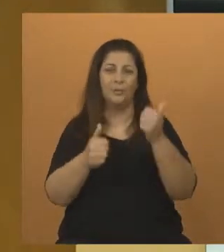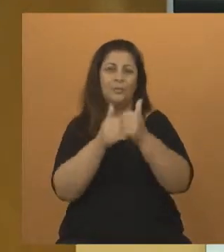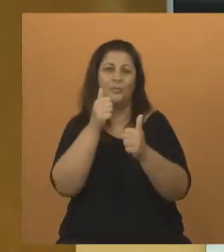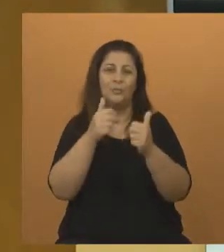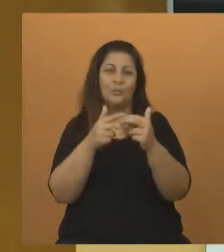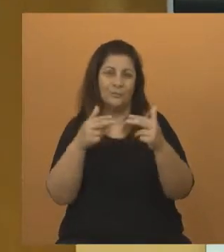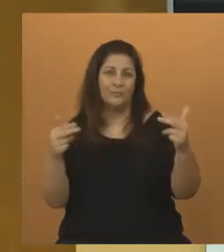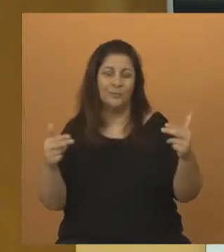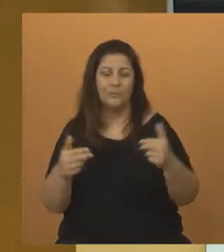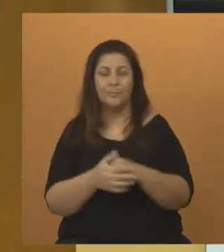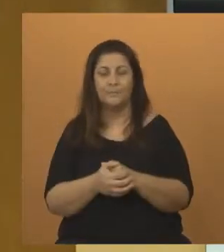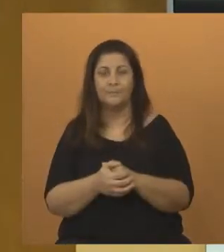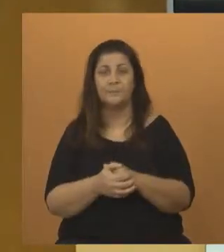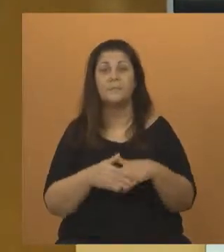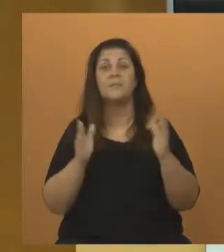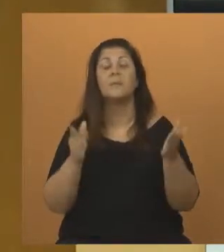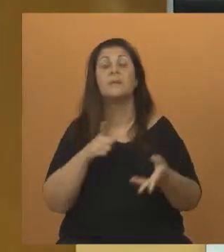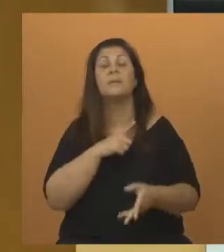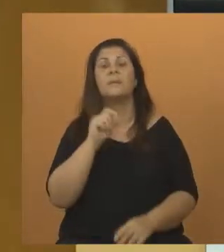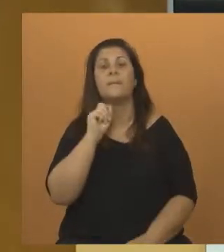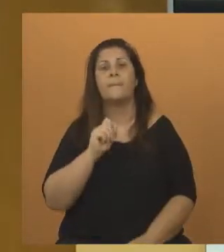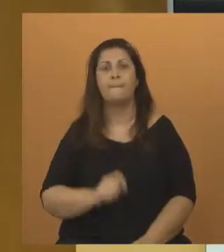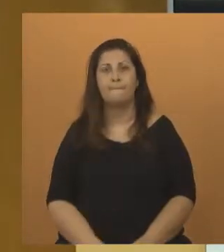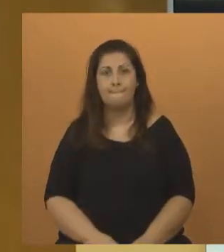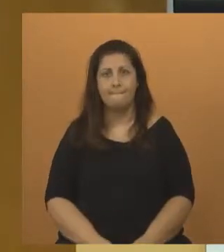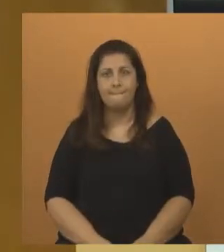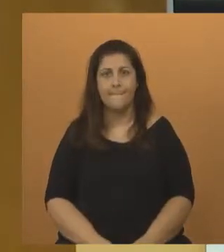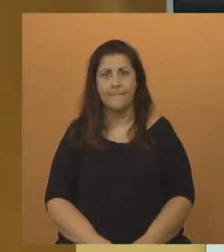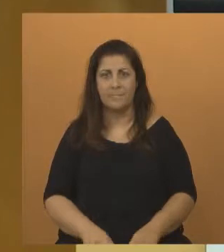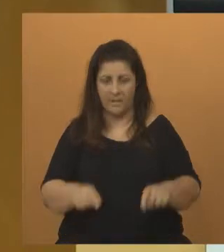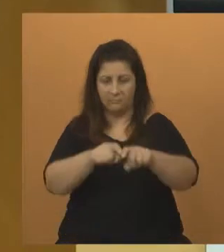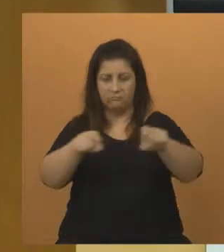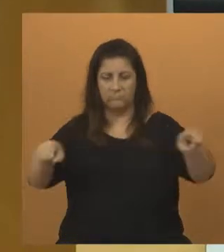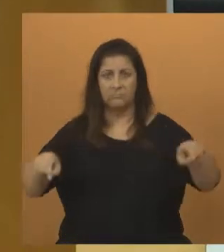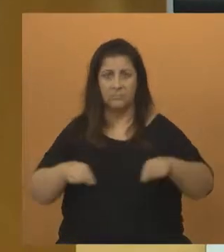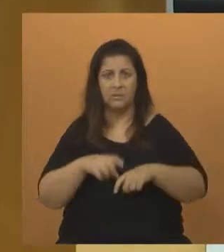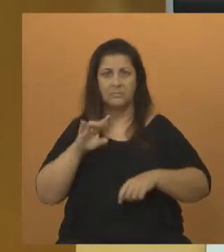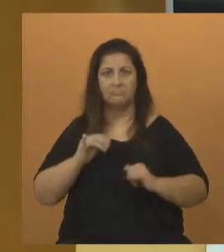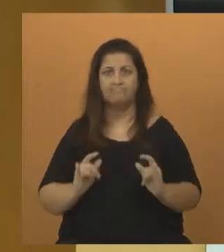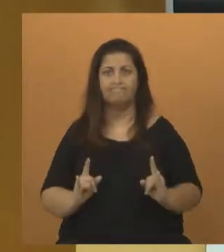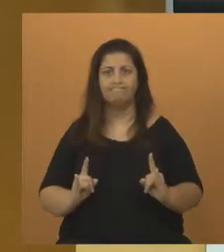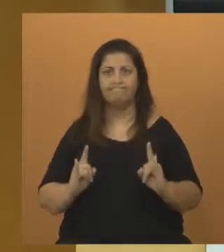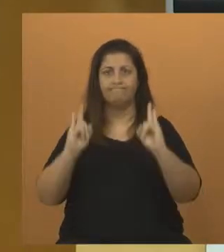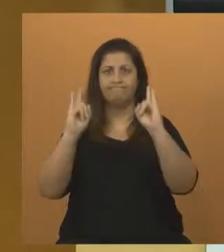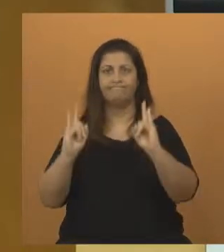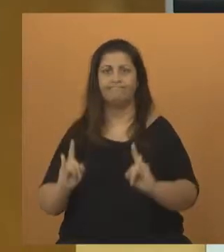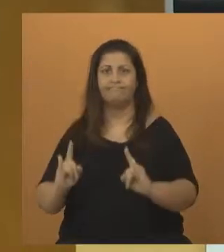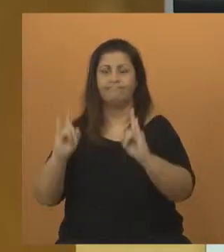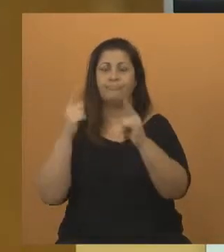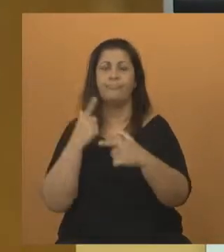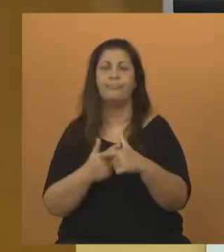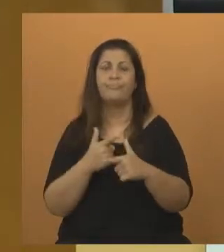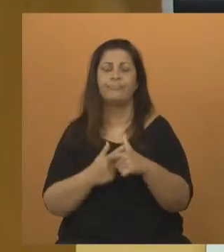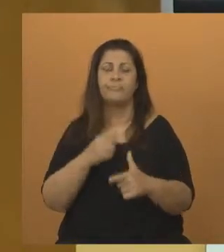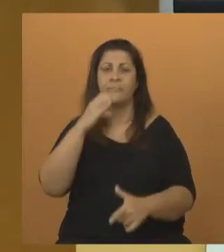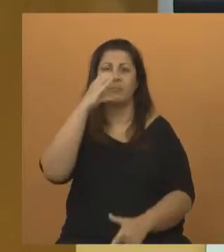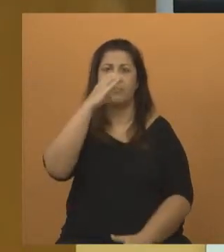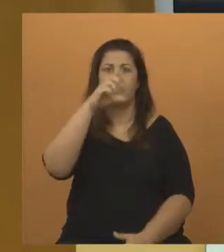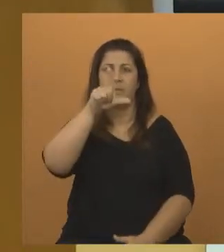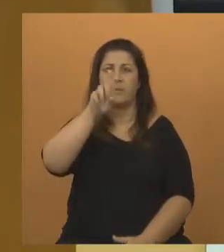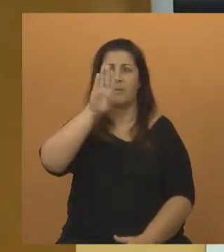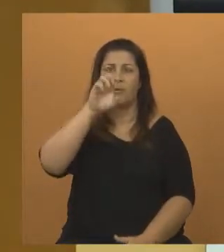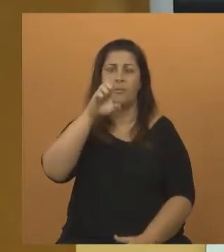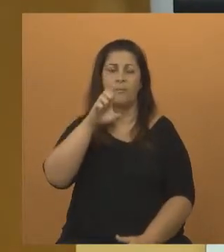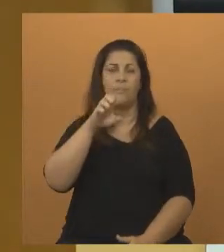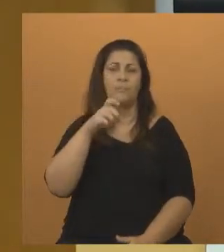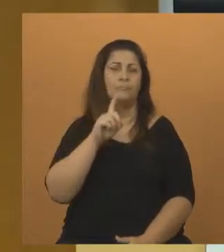Jaque. Hoje, o que se tem nesse estádio são prédios, porque o clube não aguentou. O poder imobiliário foi lá